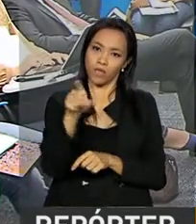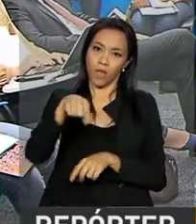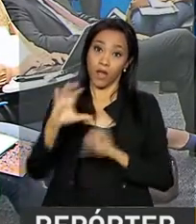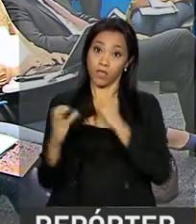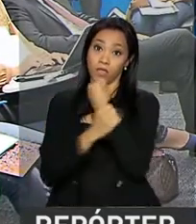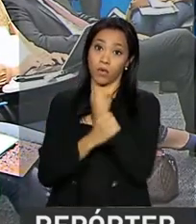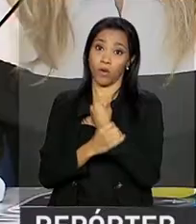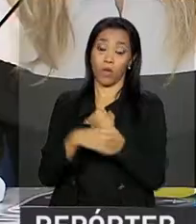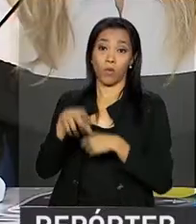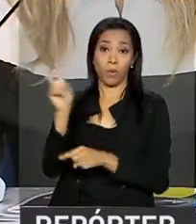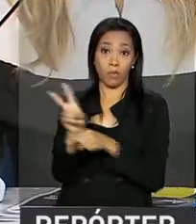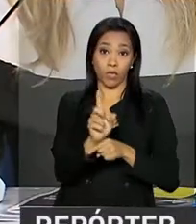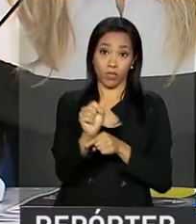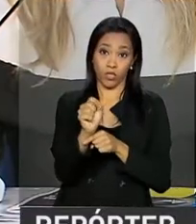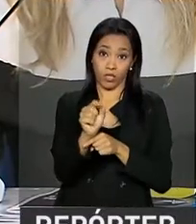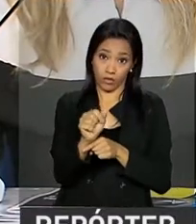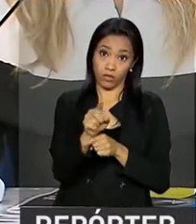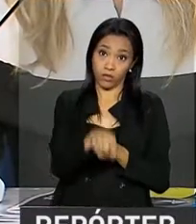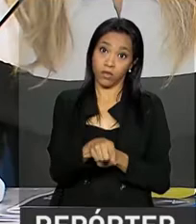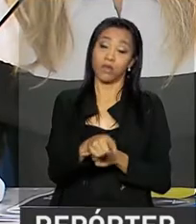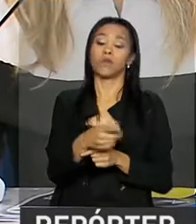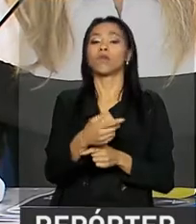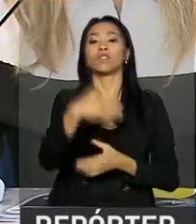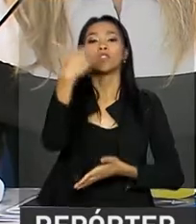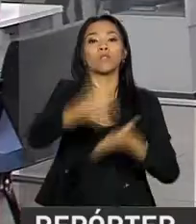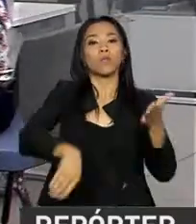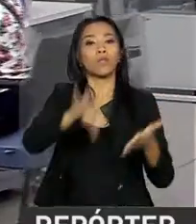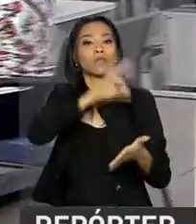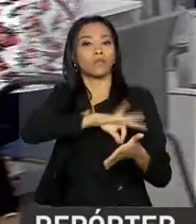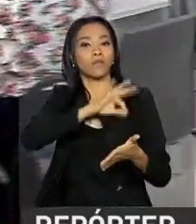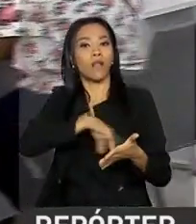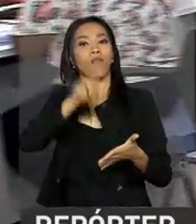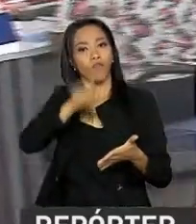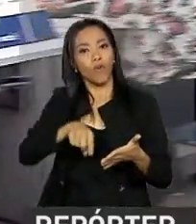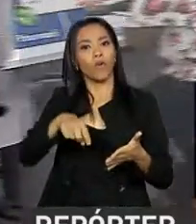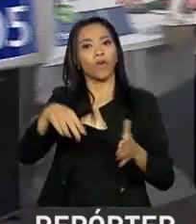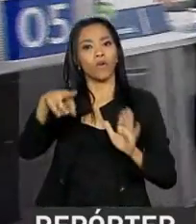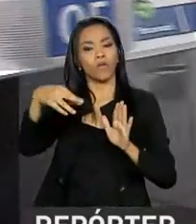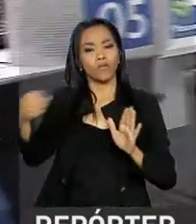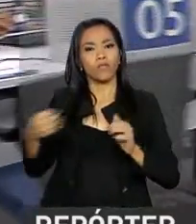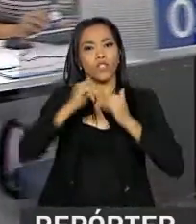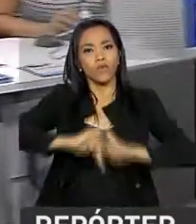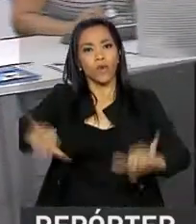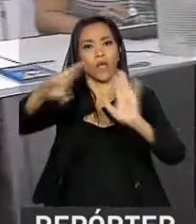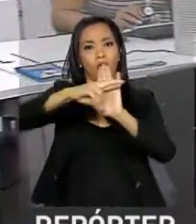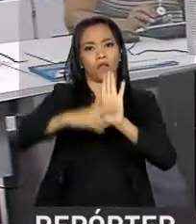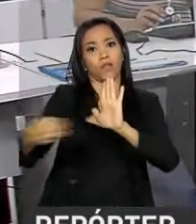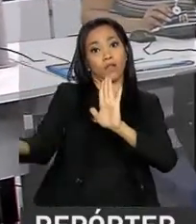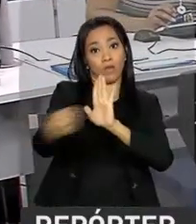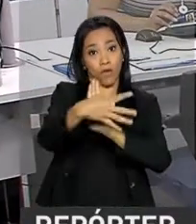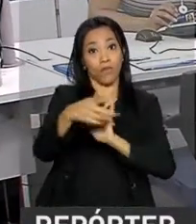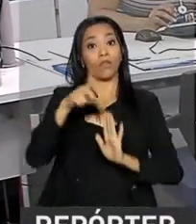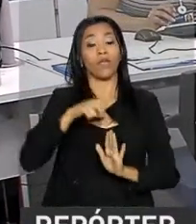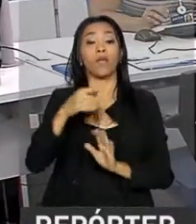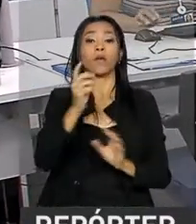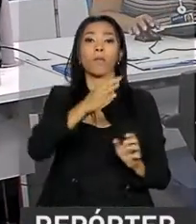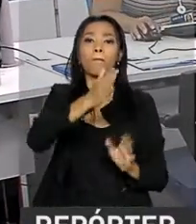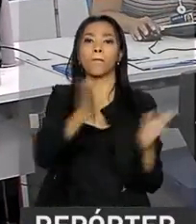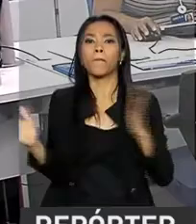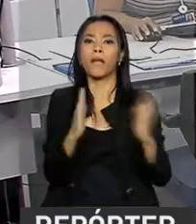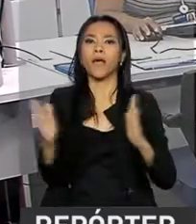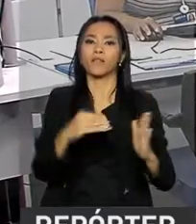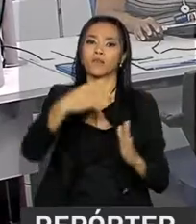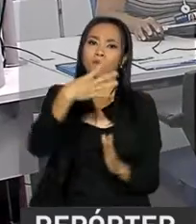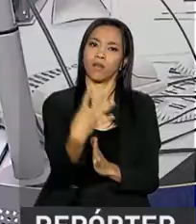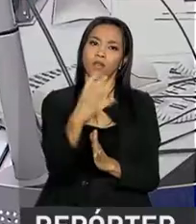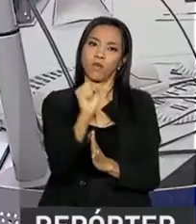consignados por regulamentadas nesta semana a nova modalidade de crédito terá 48 meses de prazo para